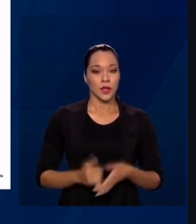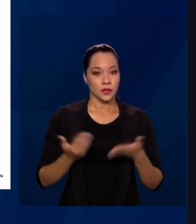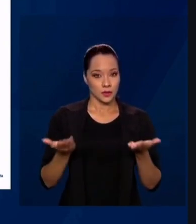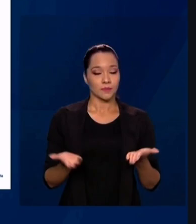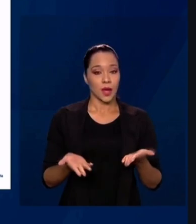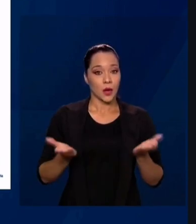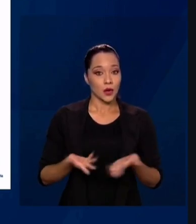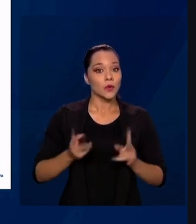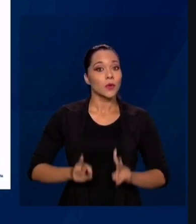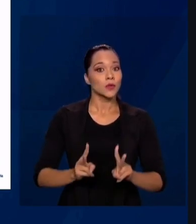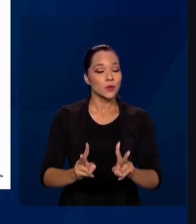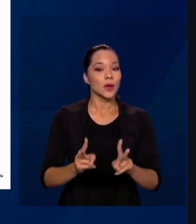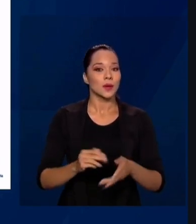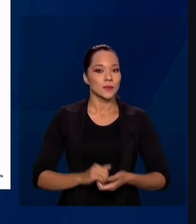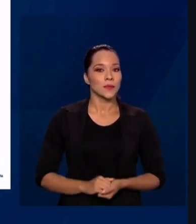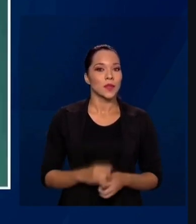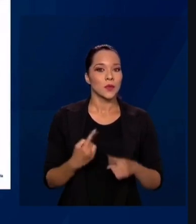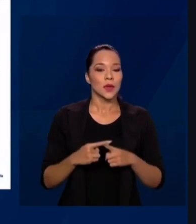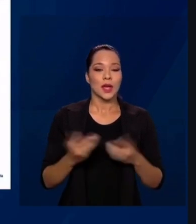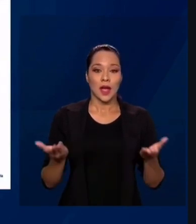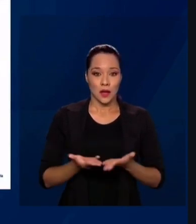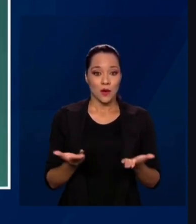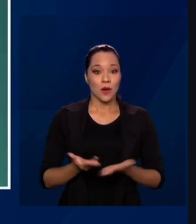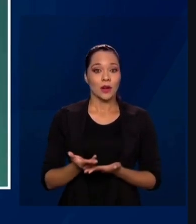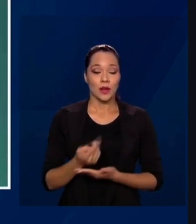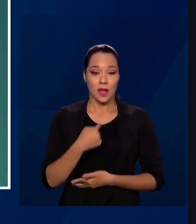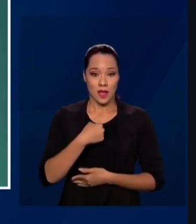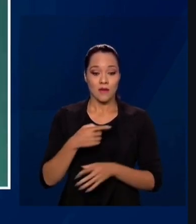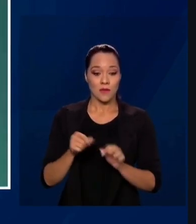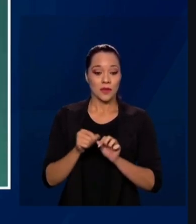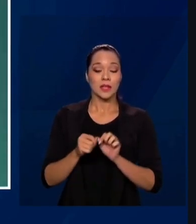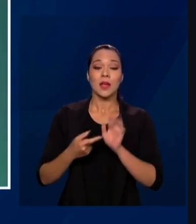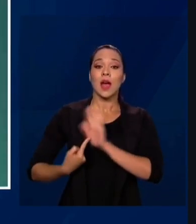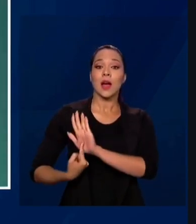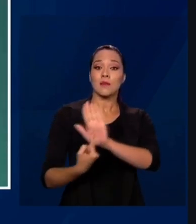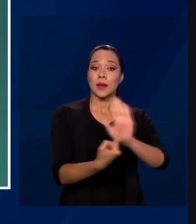aqui, porque a gente vai fazer, agora eu vou fazer a apresentação da vacina.